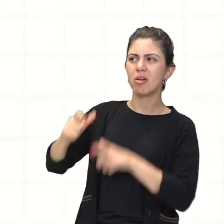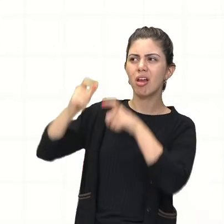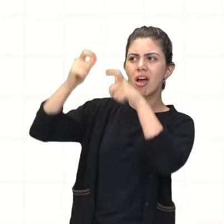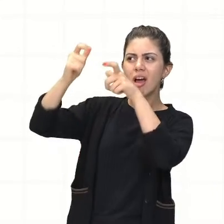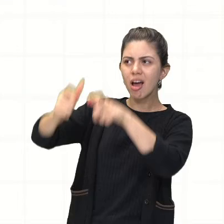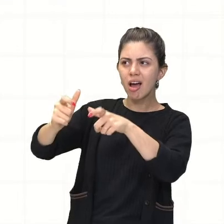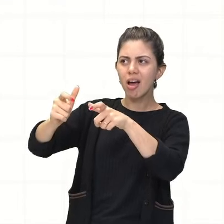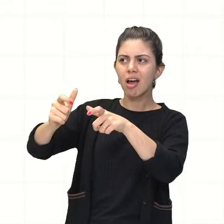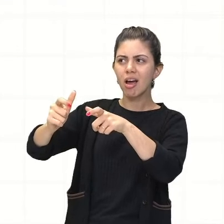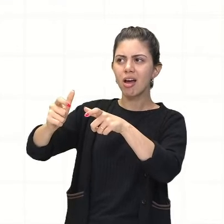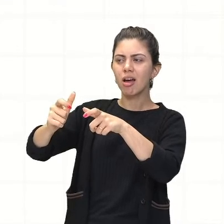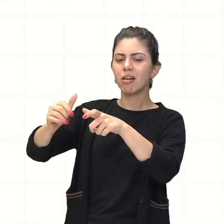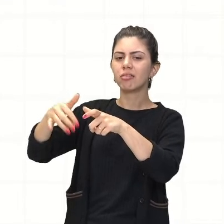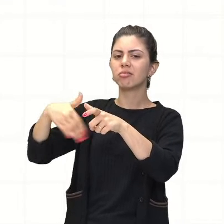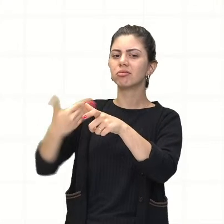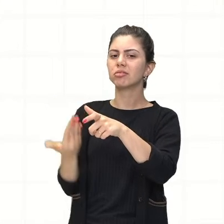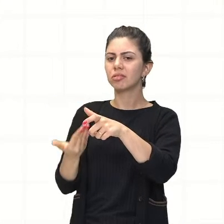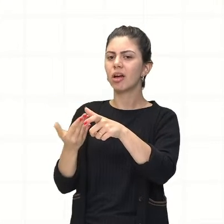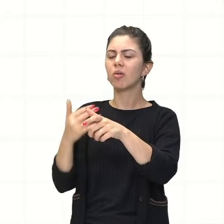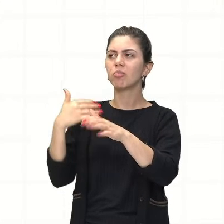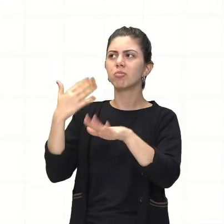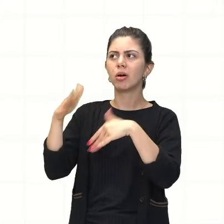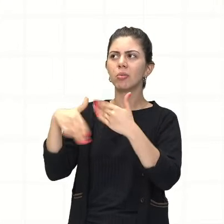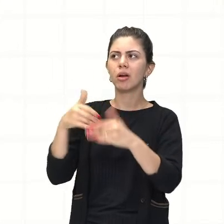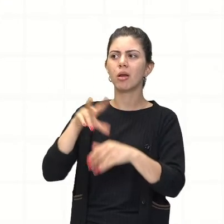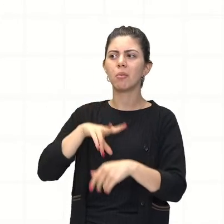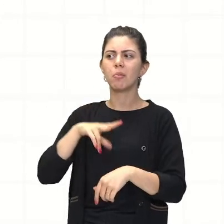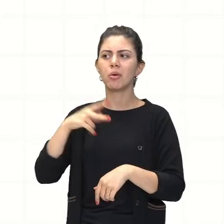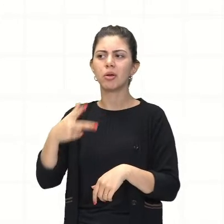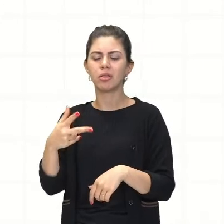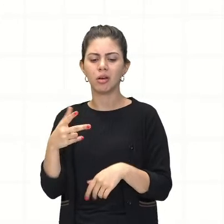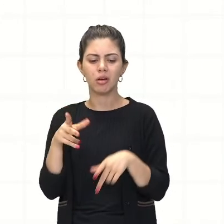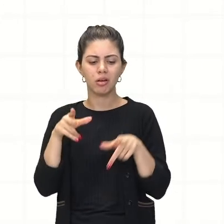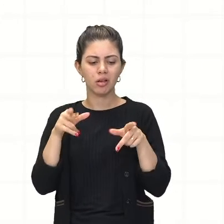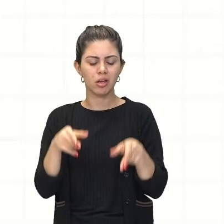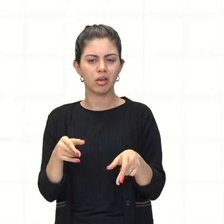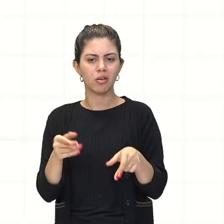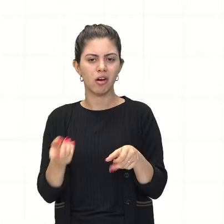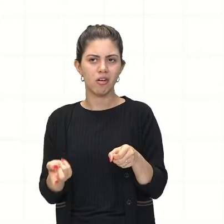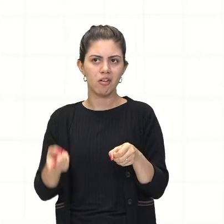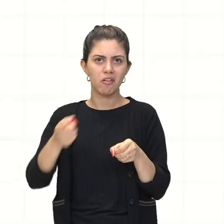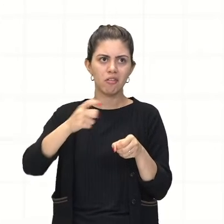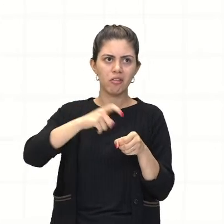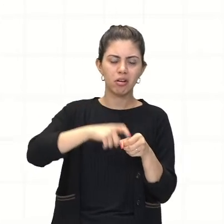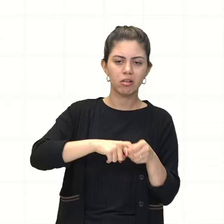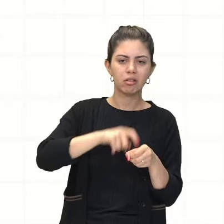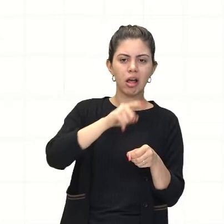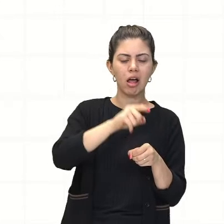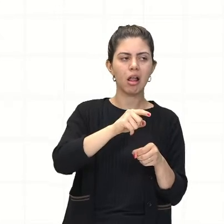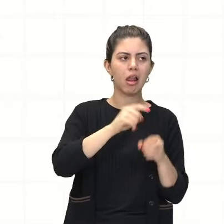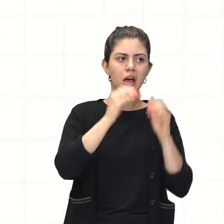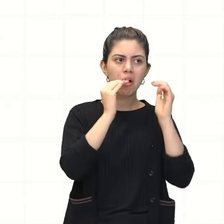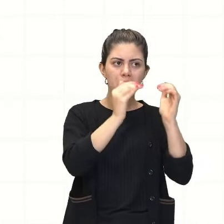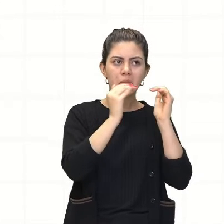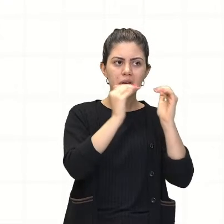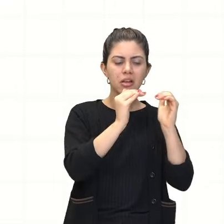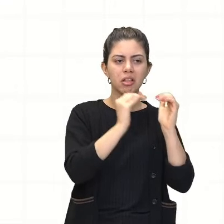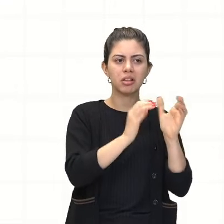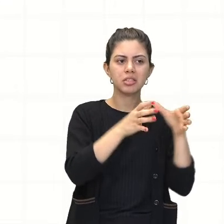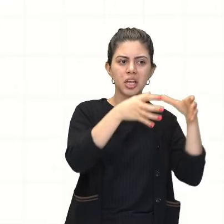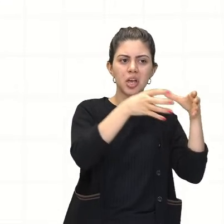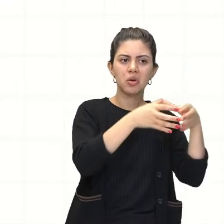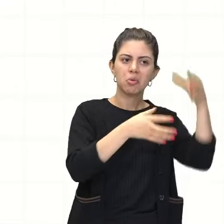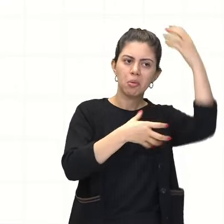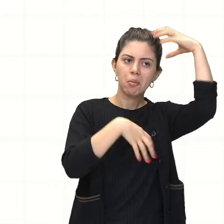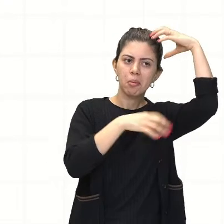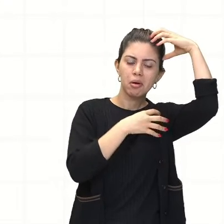Beatriz acabasse fazendo com que Portugal voltasse a ser subjugada ao reino de Leão e Castela. Então, isso